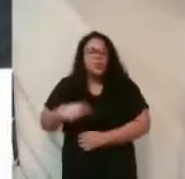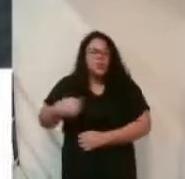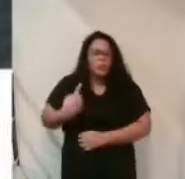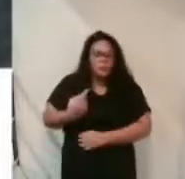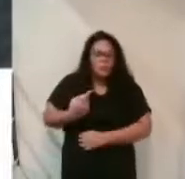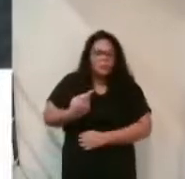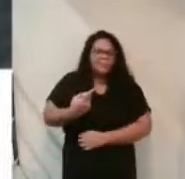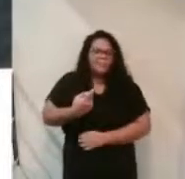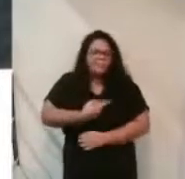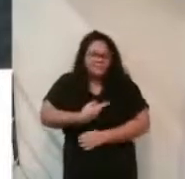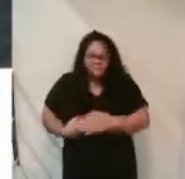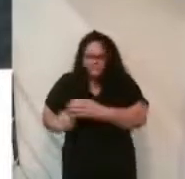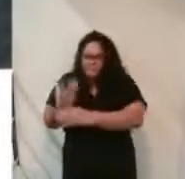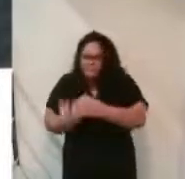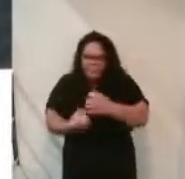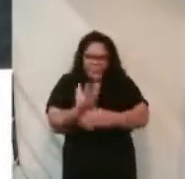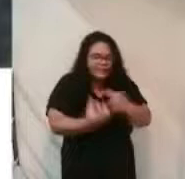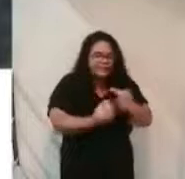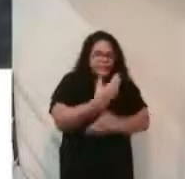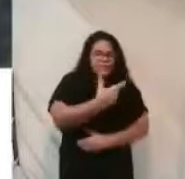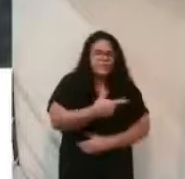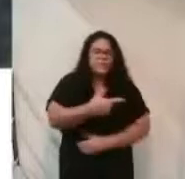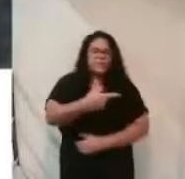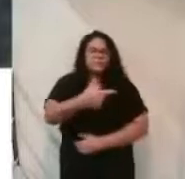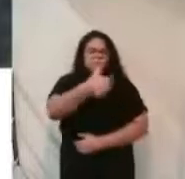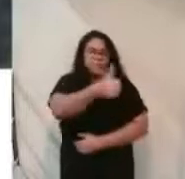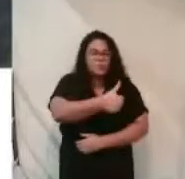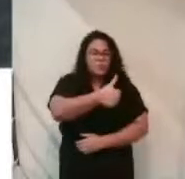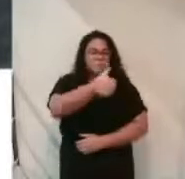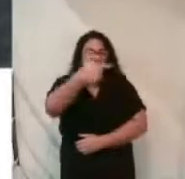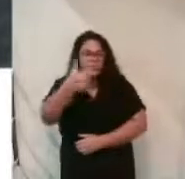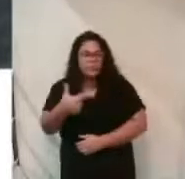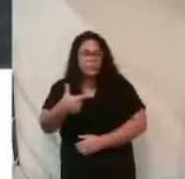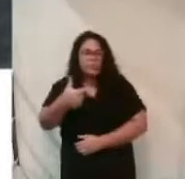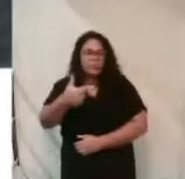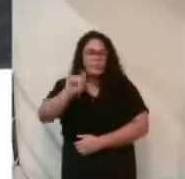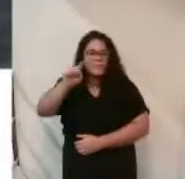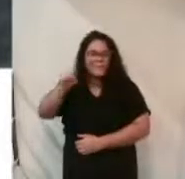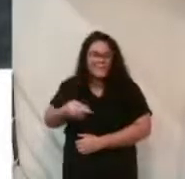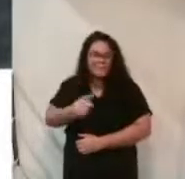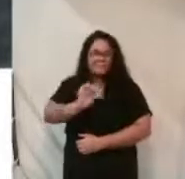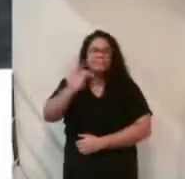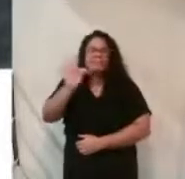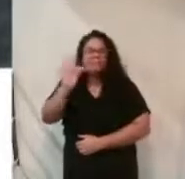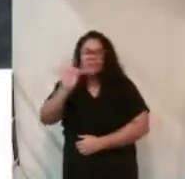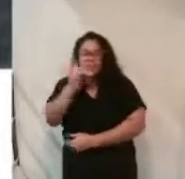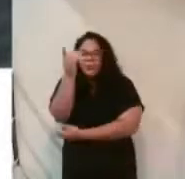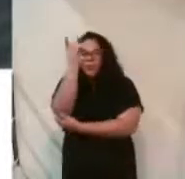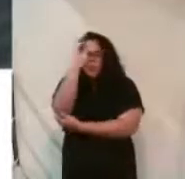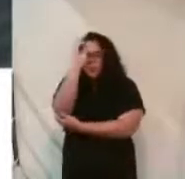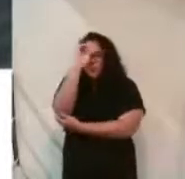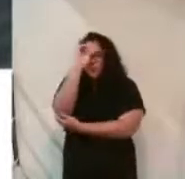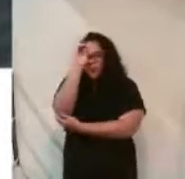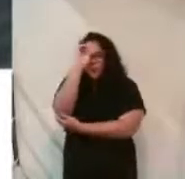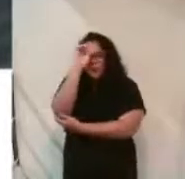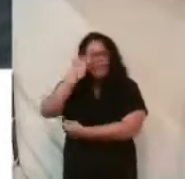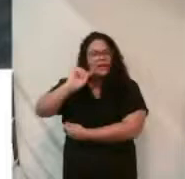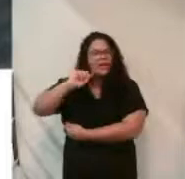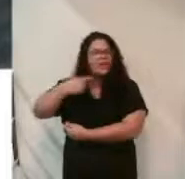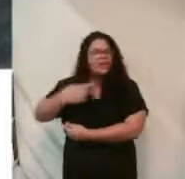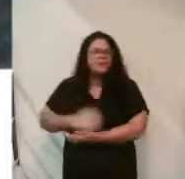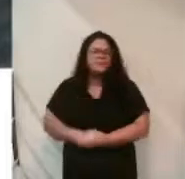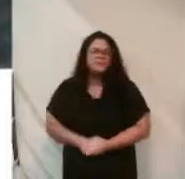Pela gravimetria média, nós temos aí 50% de resíduo orgânico e 50% de resíduo